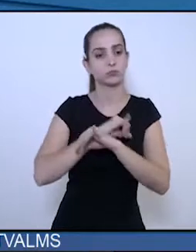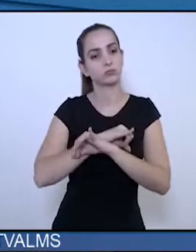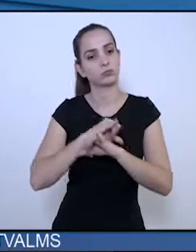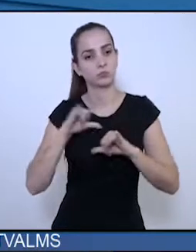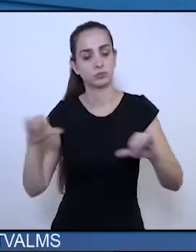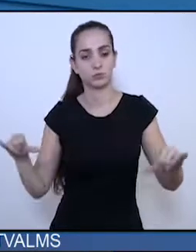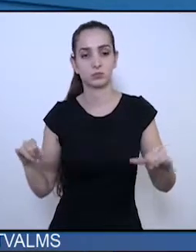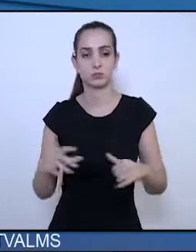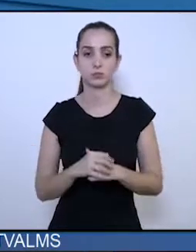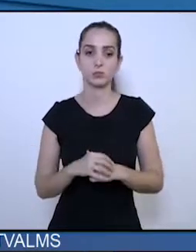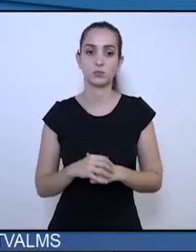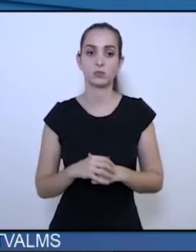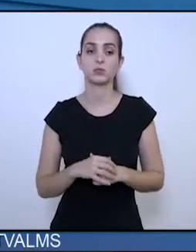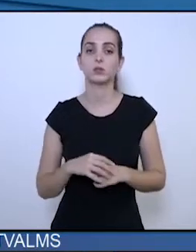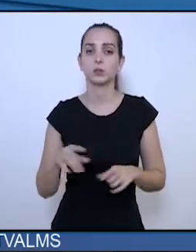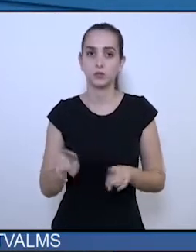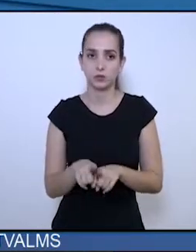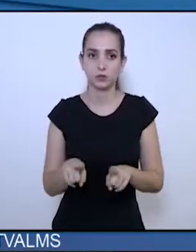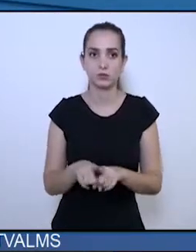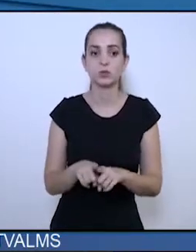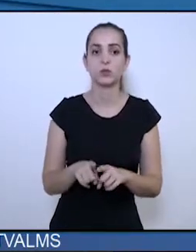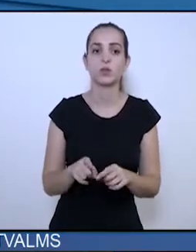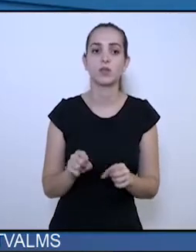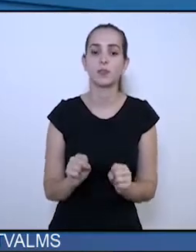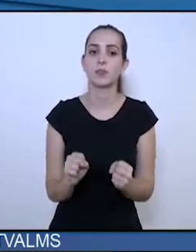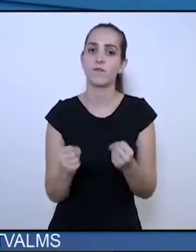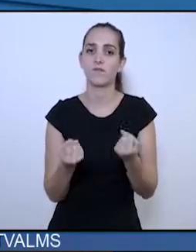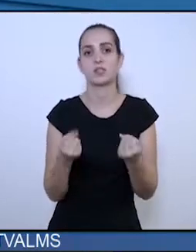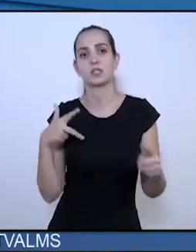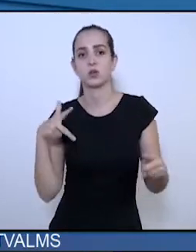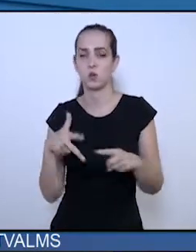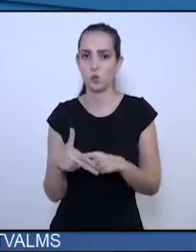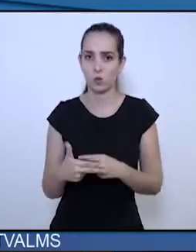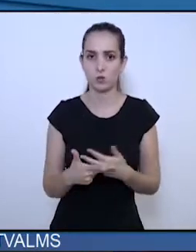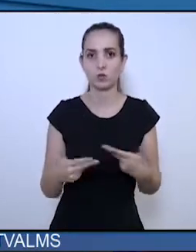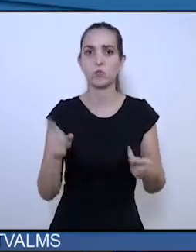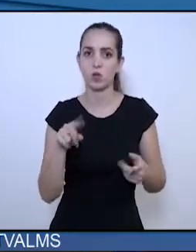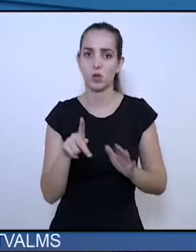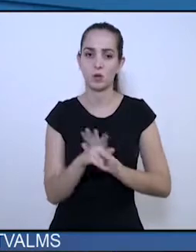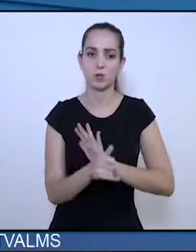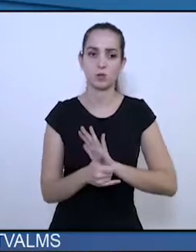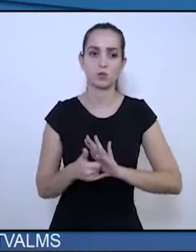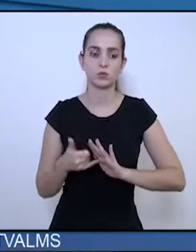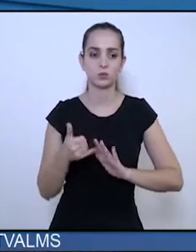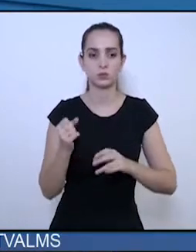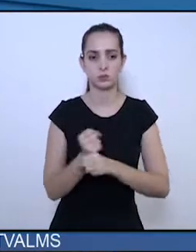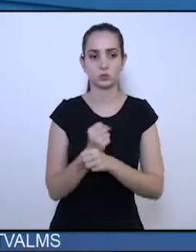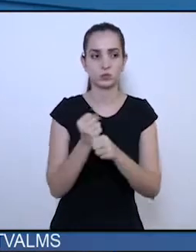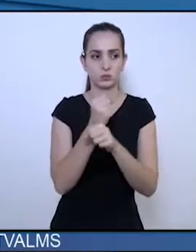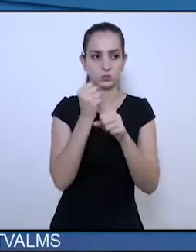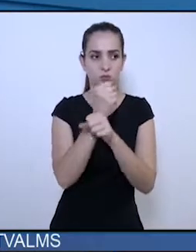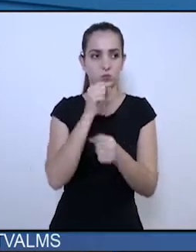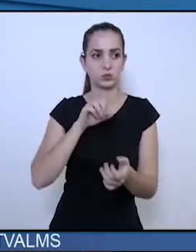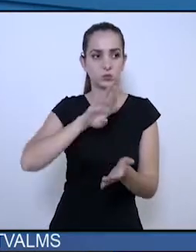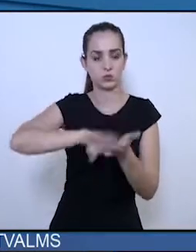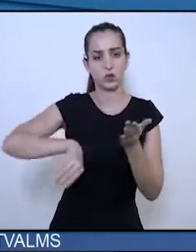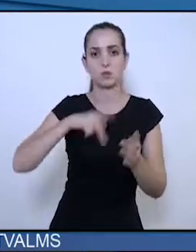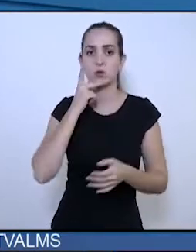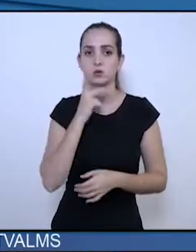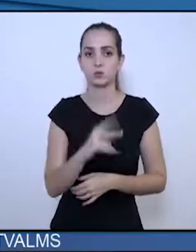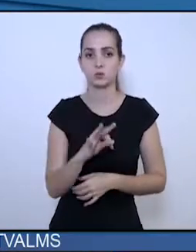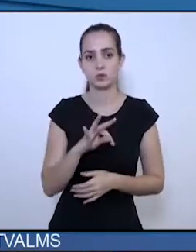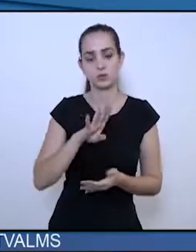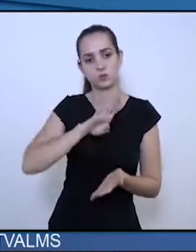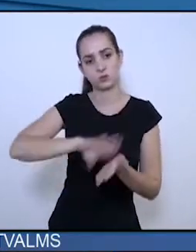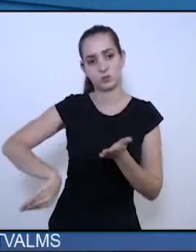com todo o cerceamento da defesa, que é um projeto construído para tirar o PT do